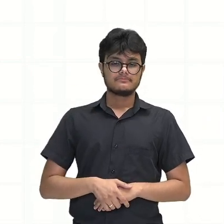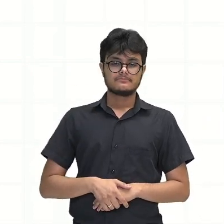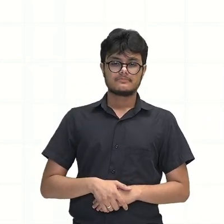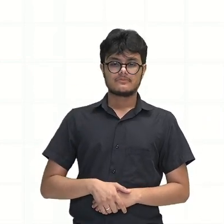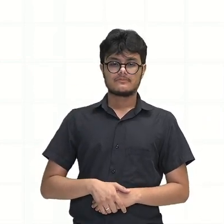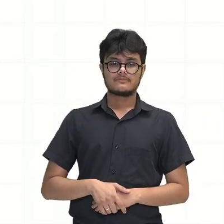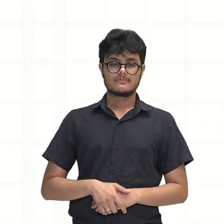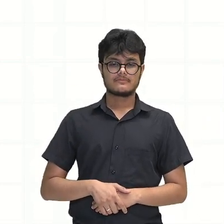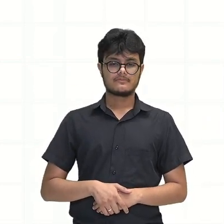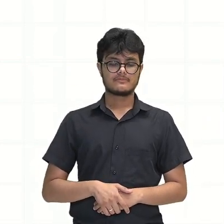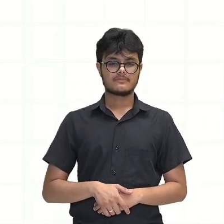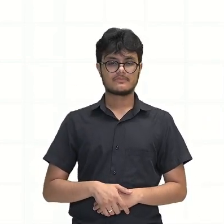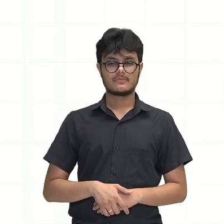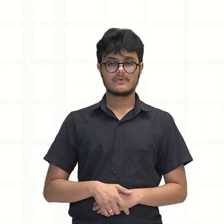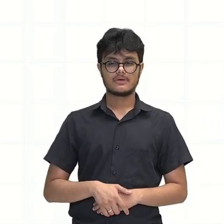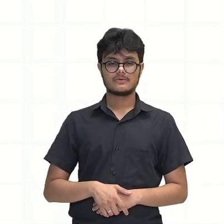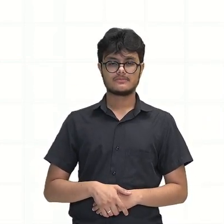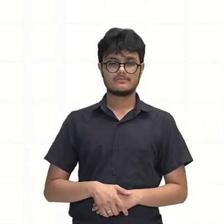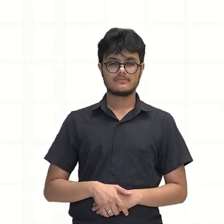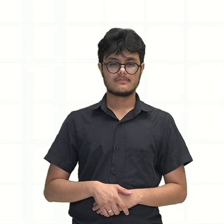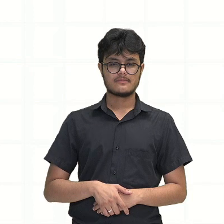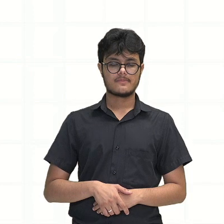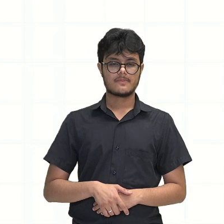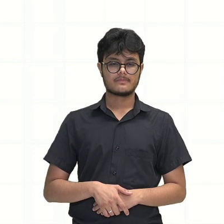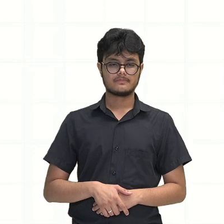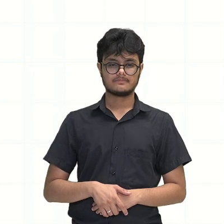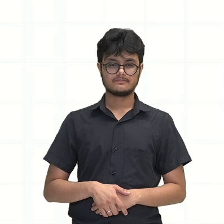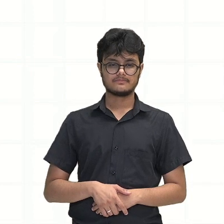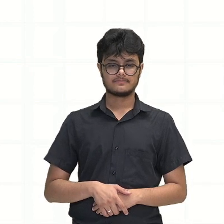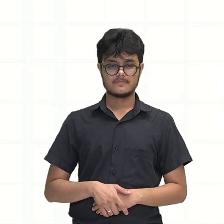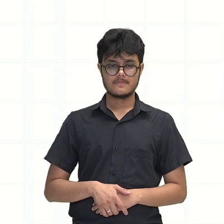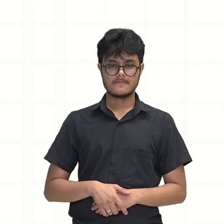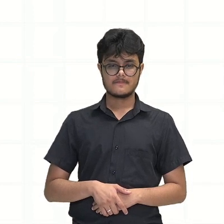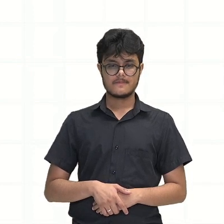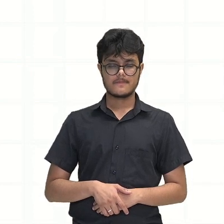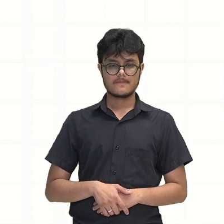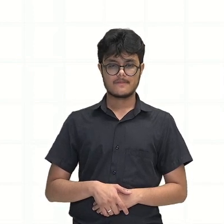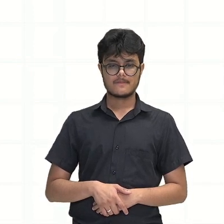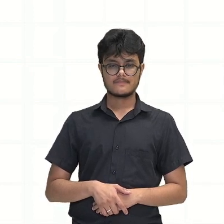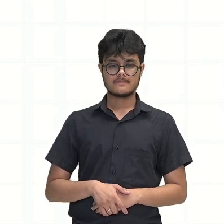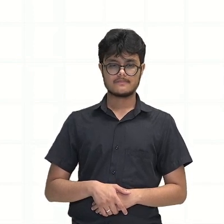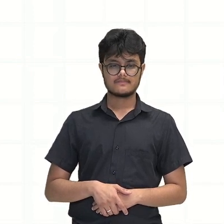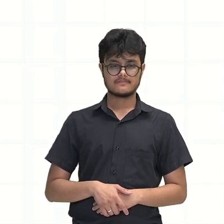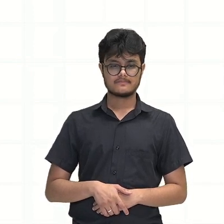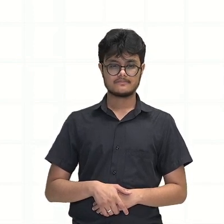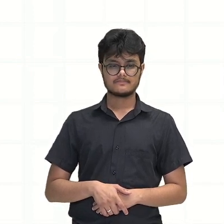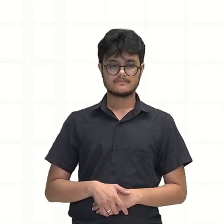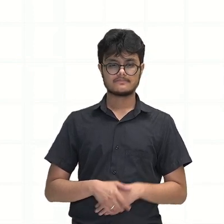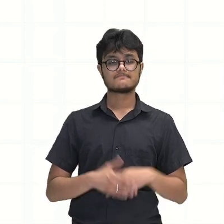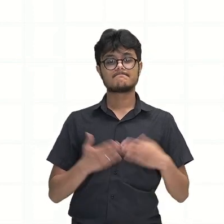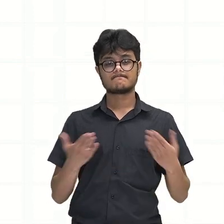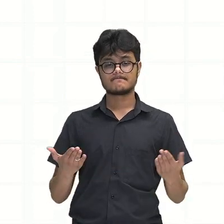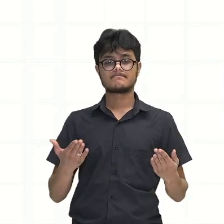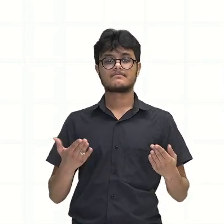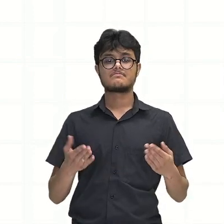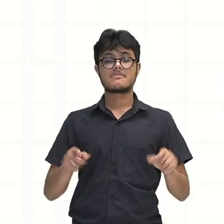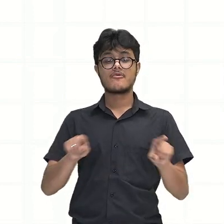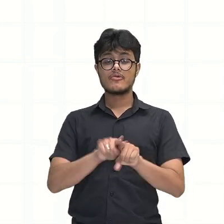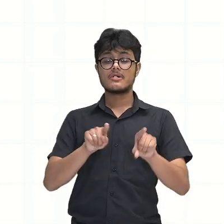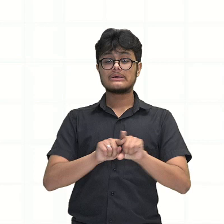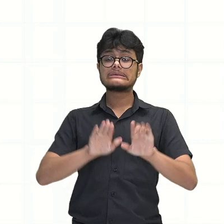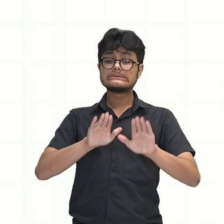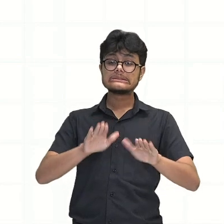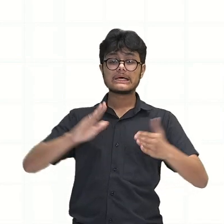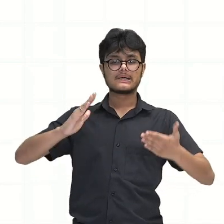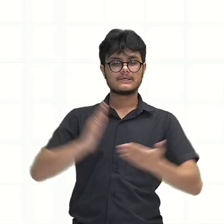dessa grande quantidade de carros que nós temos pelas nossas ruas. E além disso, né, além